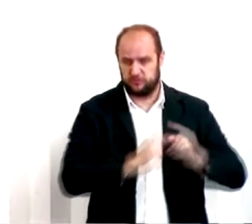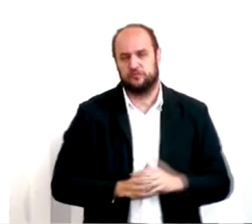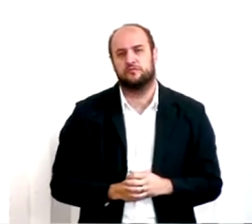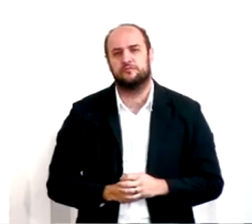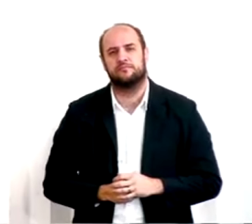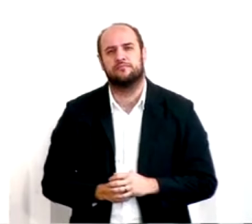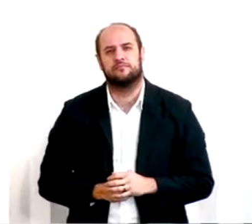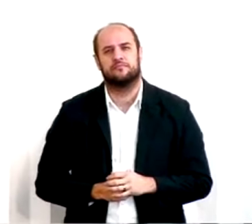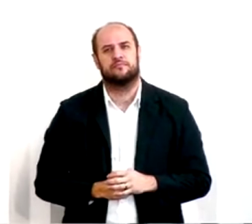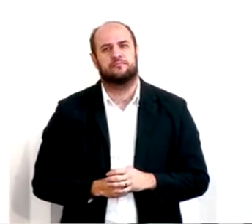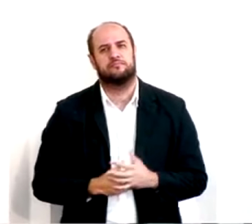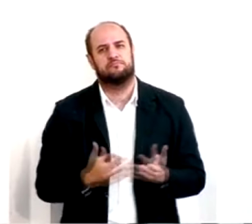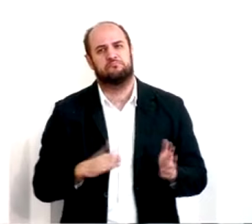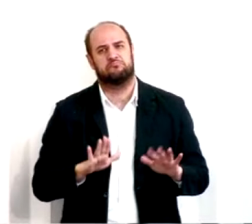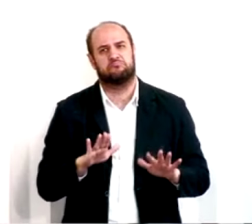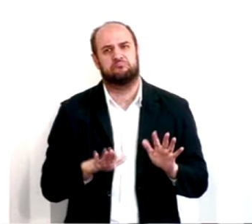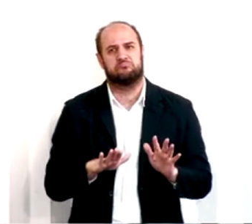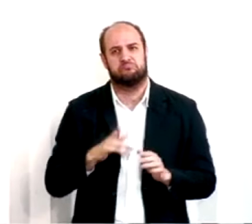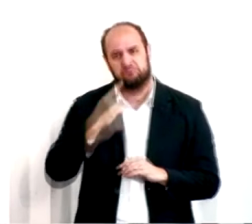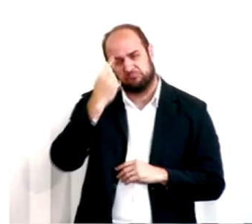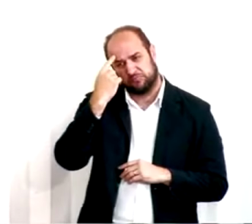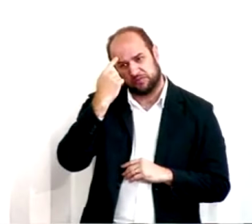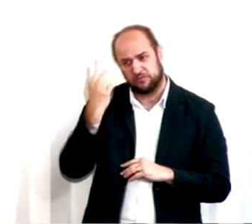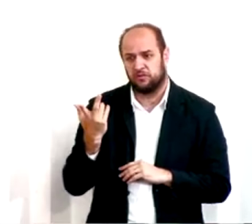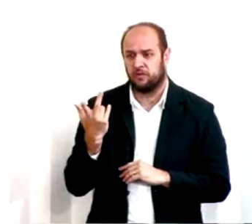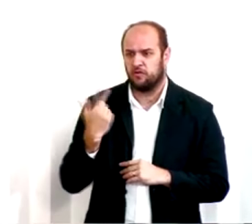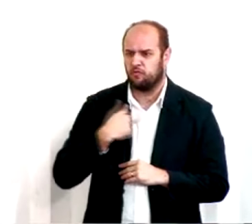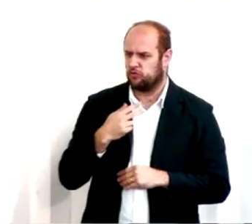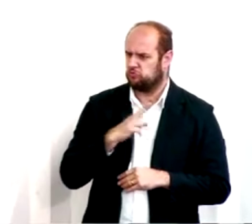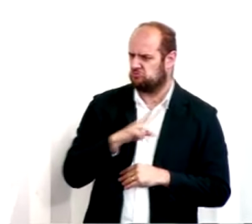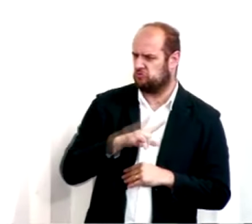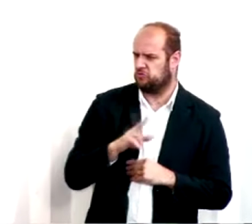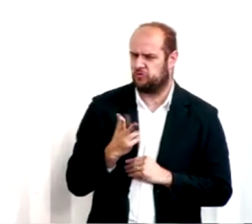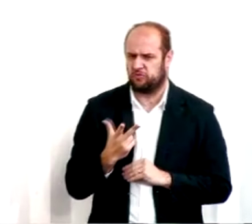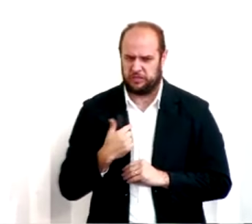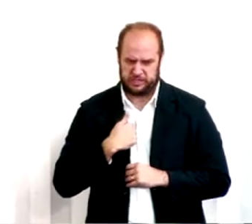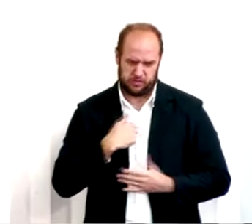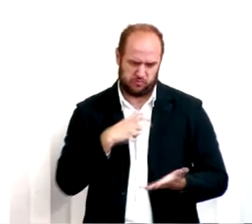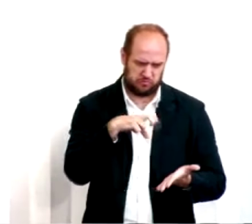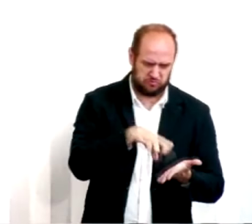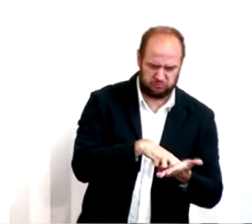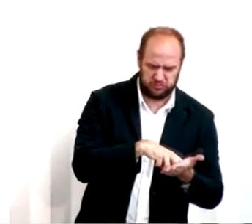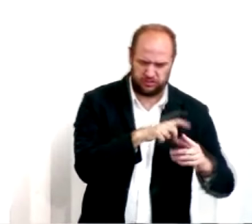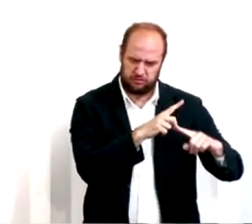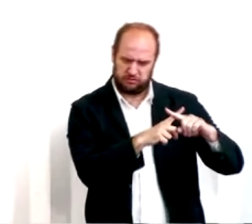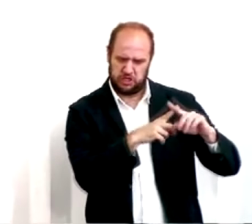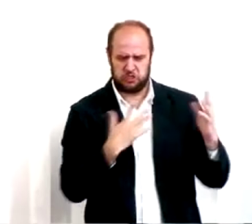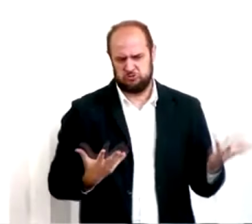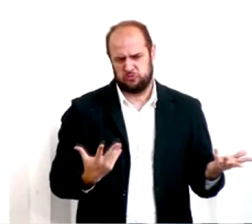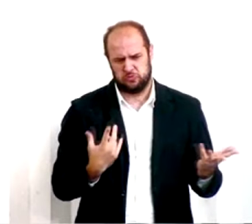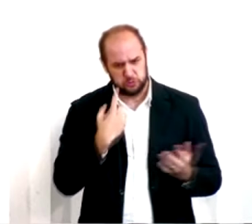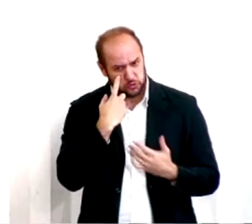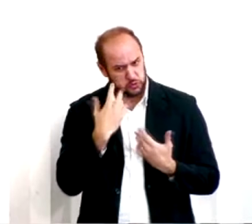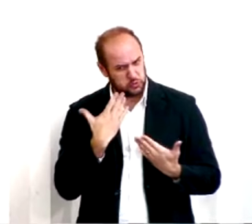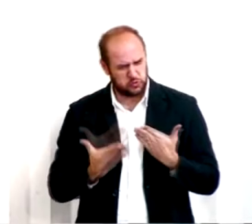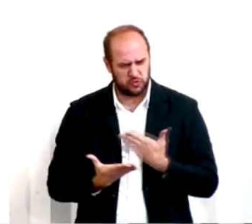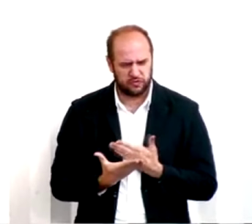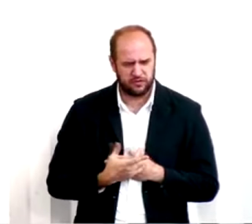talvez você tenha pensado eu também tenho de colocar o meu nome eu ajoelhado diante da cruz de Cristo